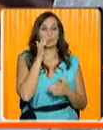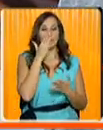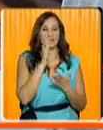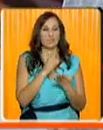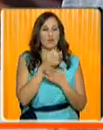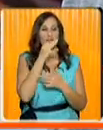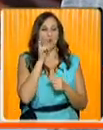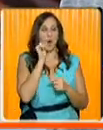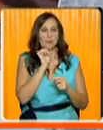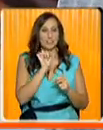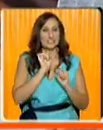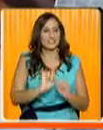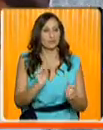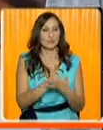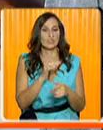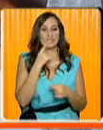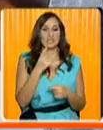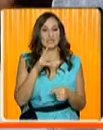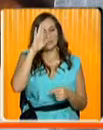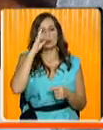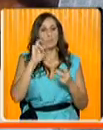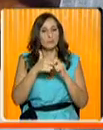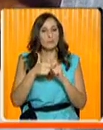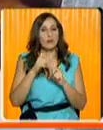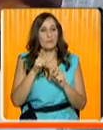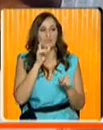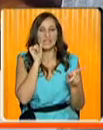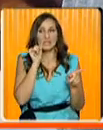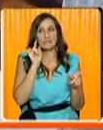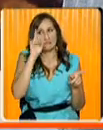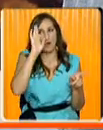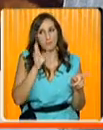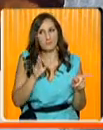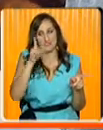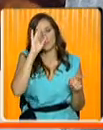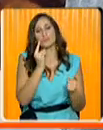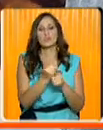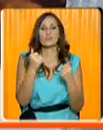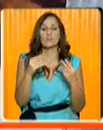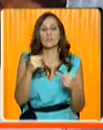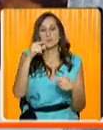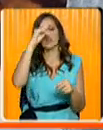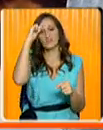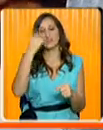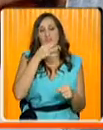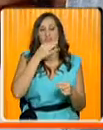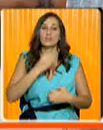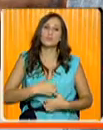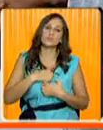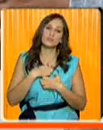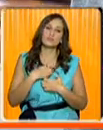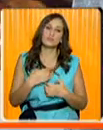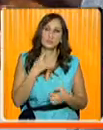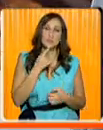só a falar dos seus homens e de mais nenhum daquele género. Sabes qual é que é o problema dele? O problema dele é que ele tem muita dificuldade em falar dos